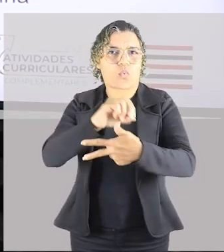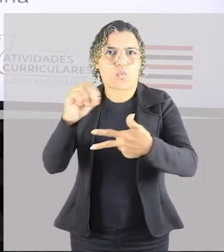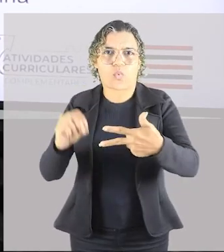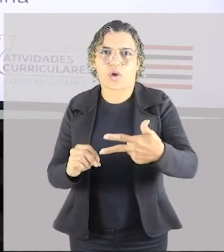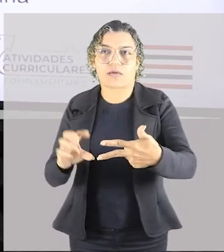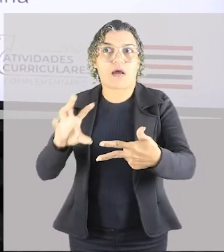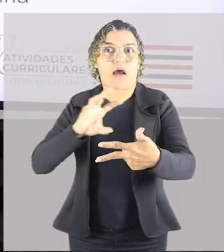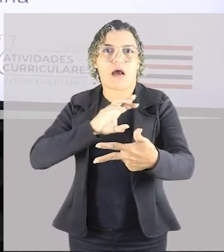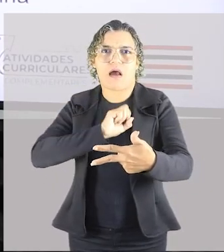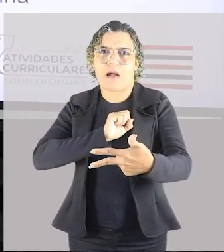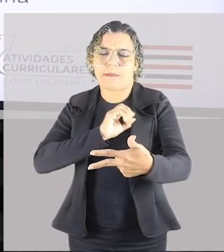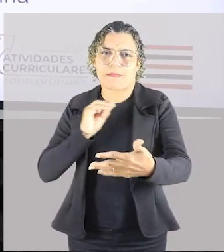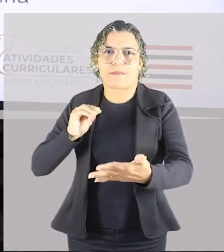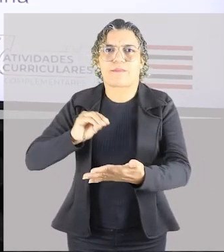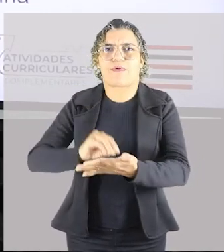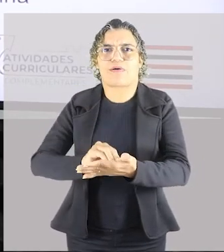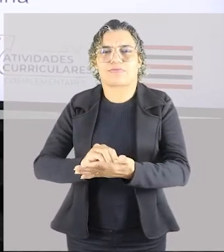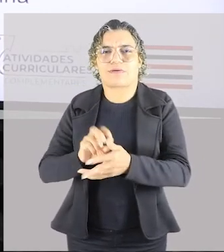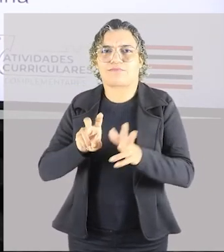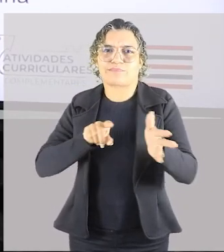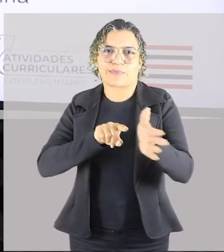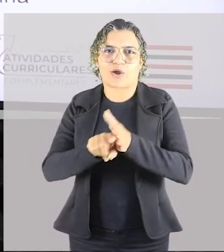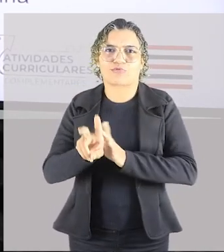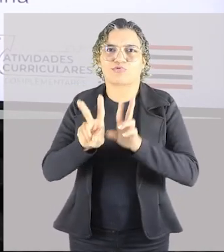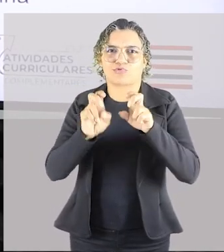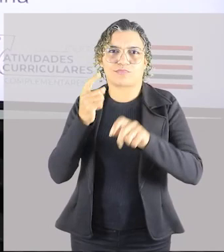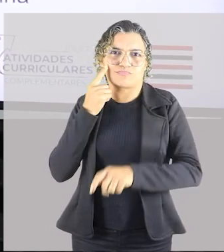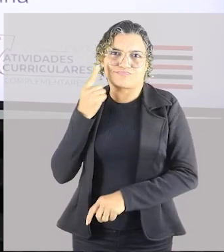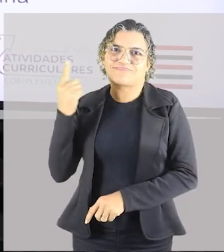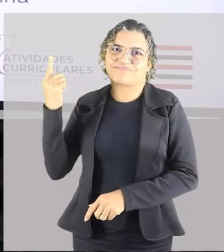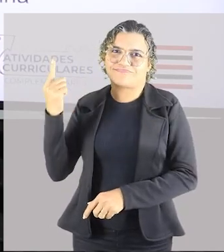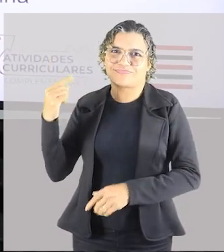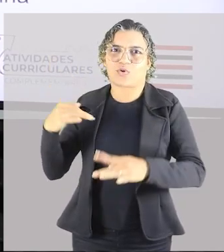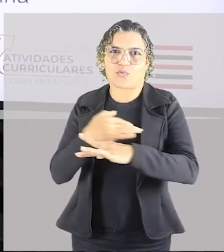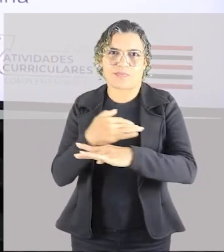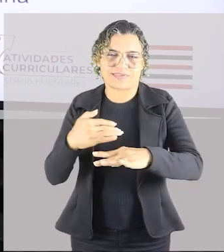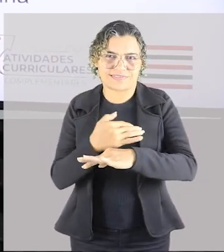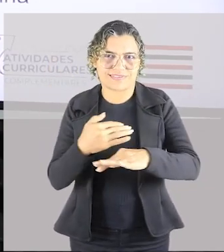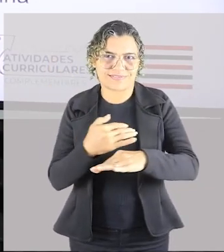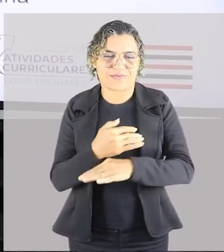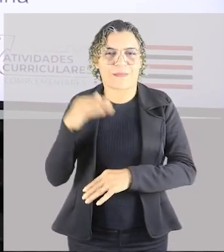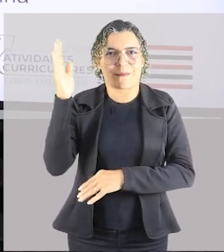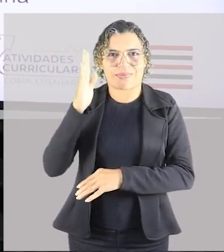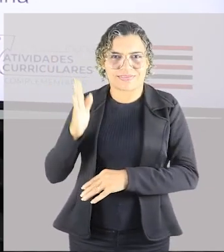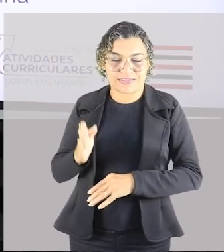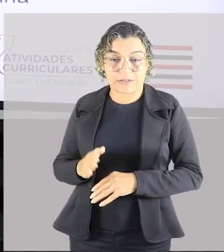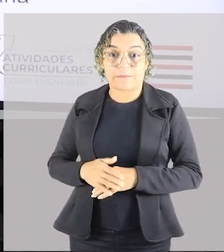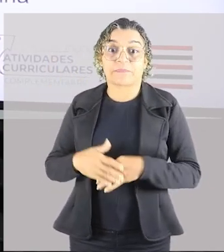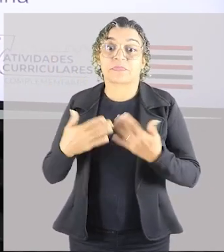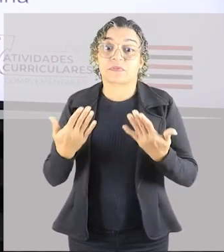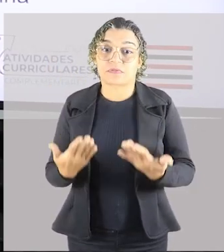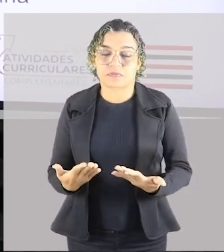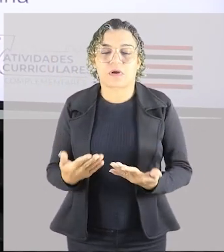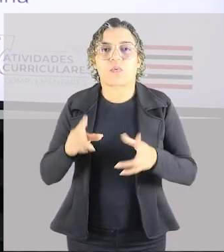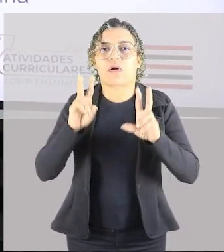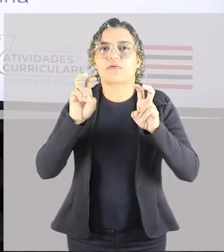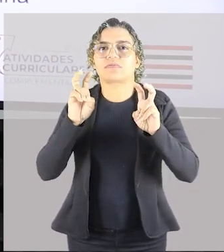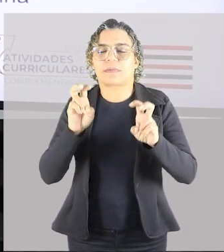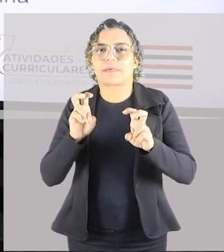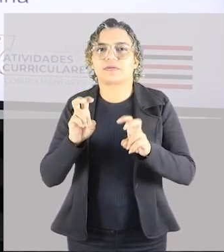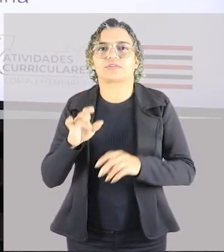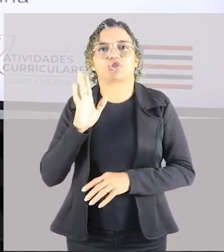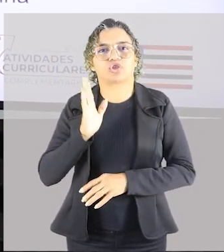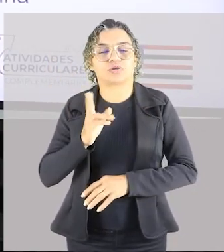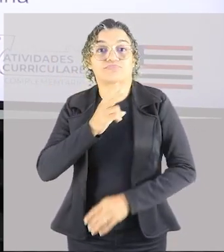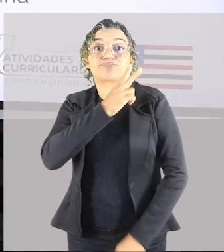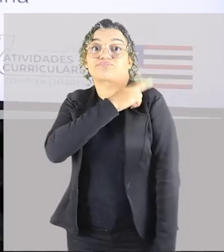adora questões envolvendo urbanização brasileira, tá? É uma temática que a gente discute, tá? Principalmente no segundo ano do